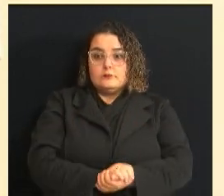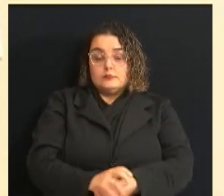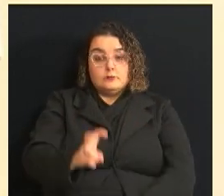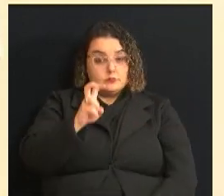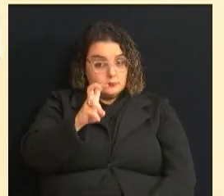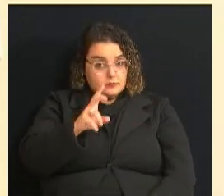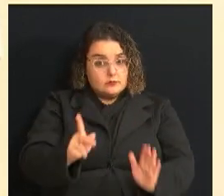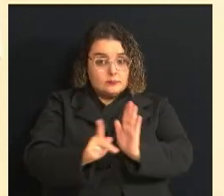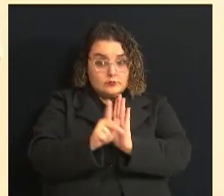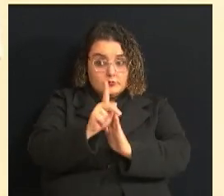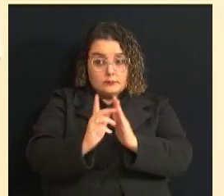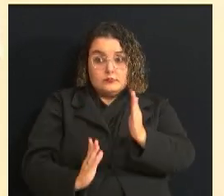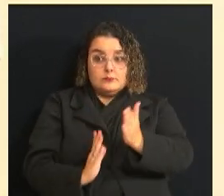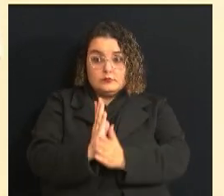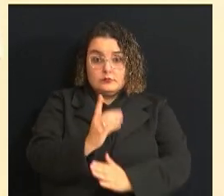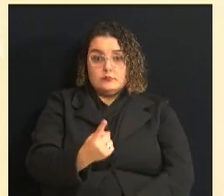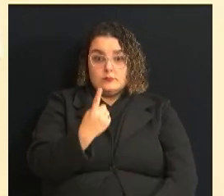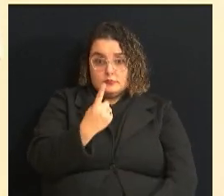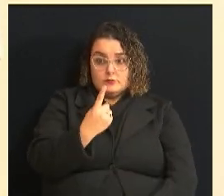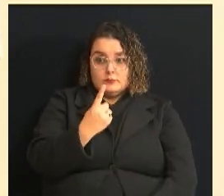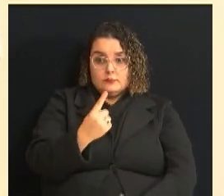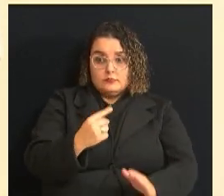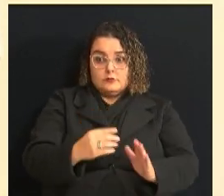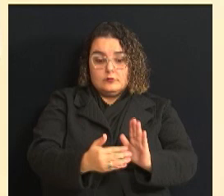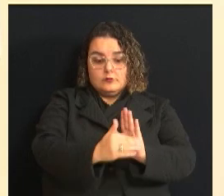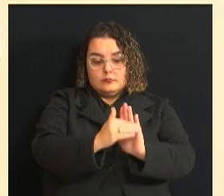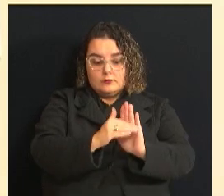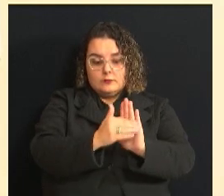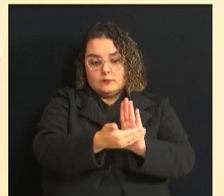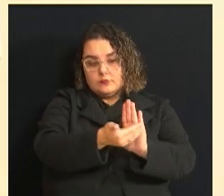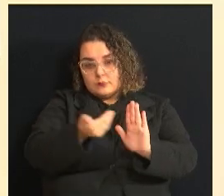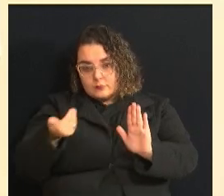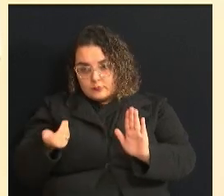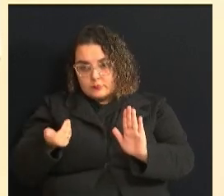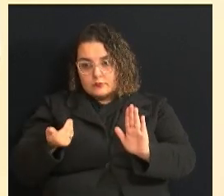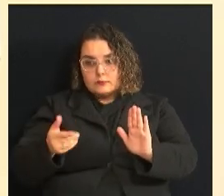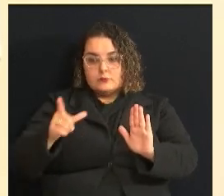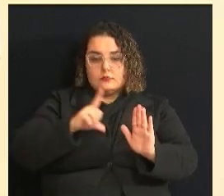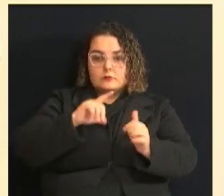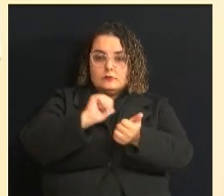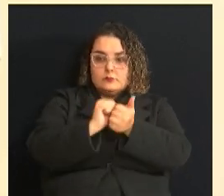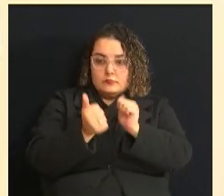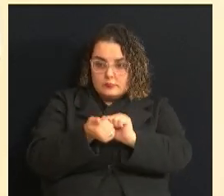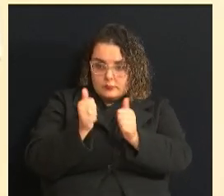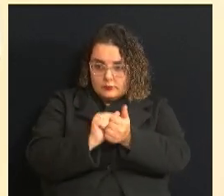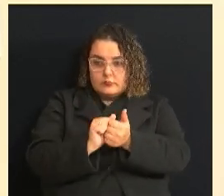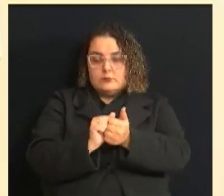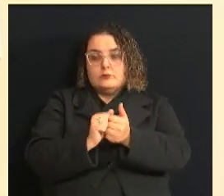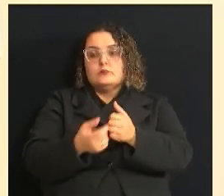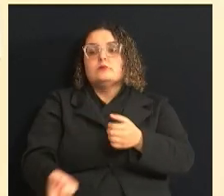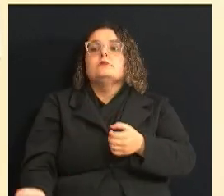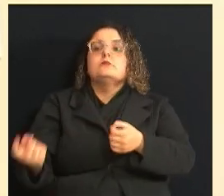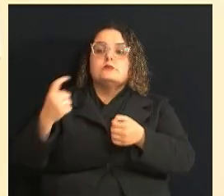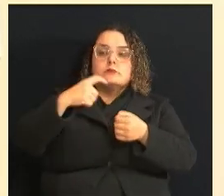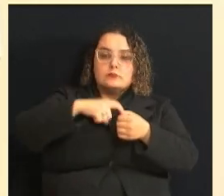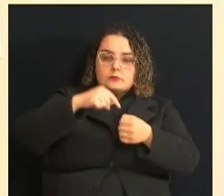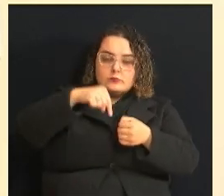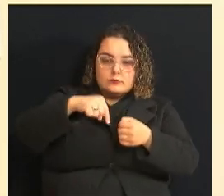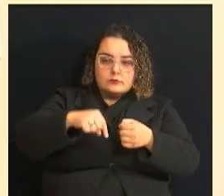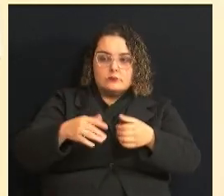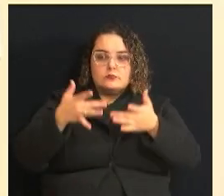projetos foram aprovados e um foi retirado de pauta, para que tenha adequações e retorne aqui no plenário em uma